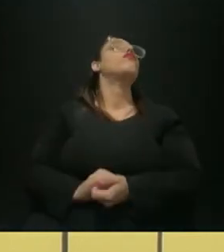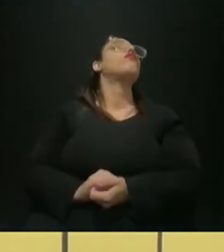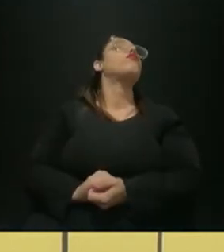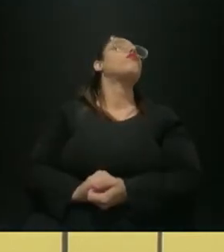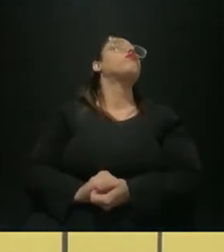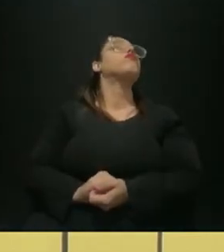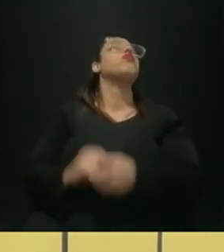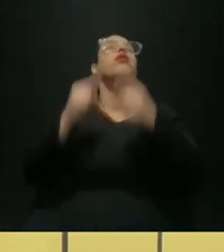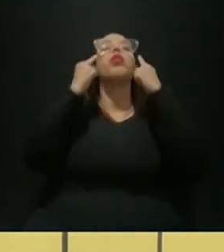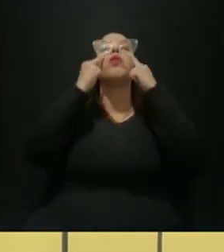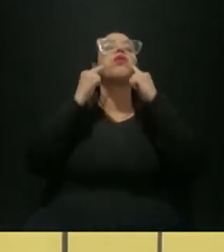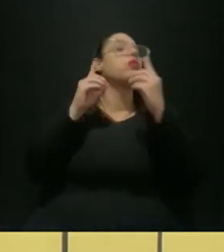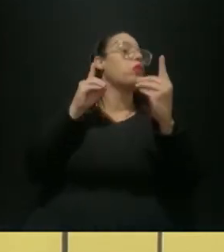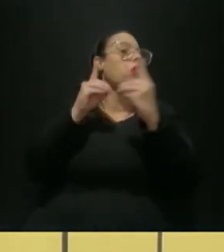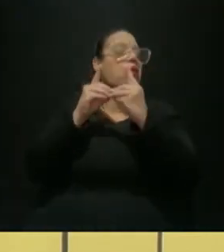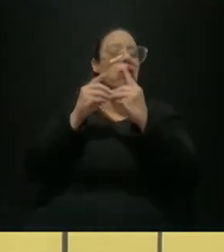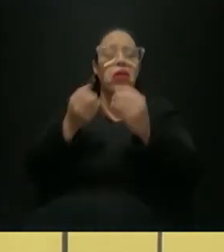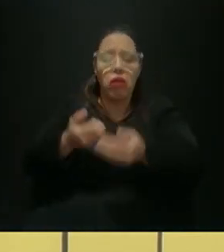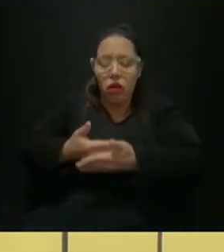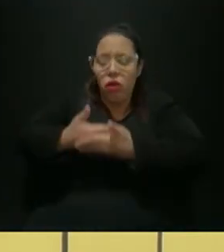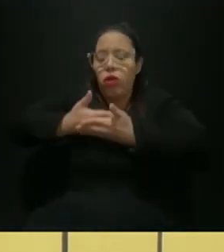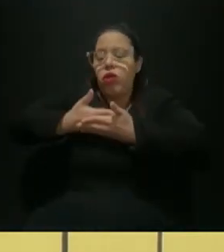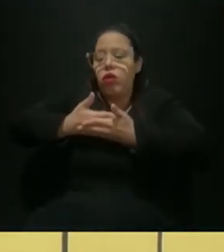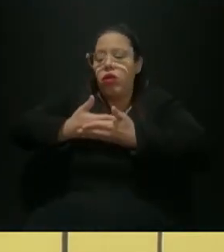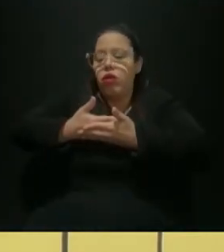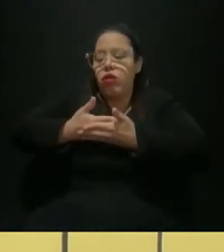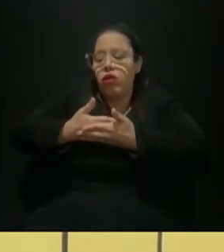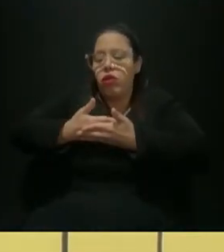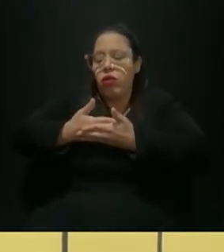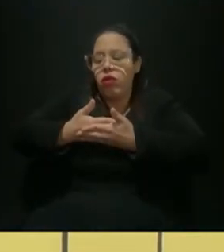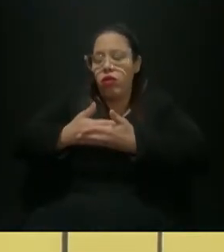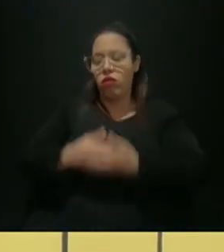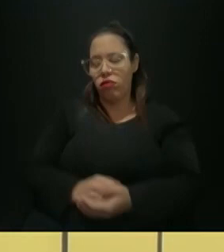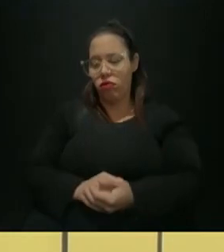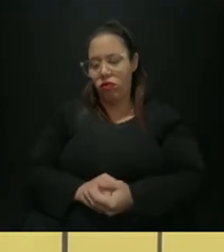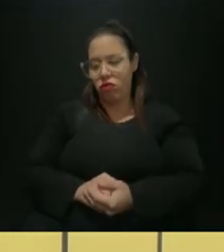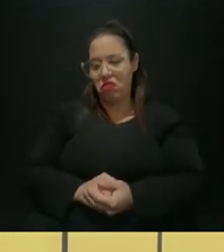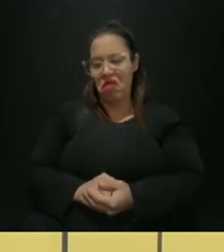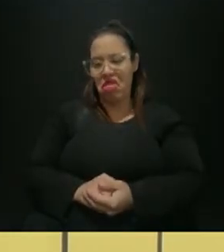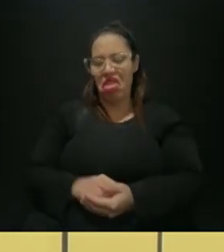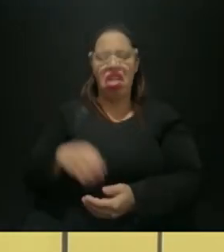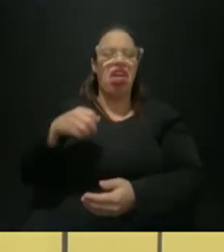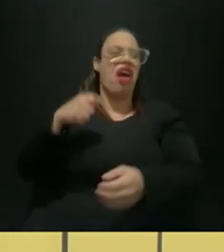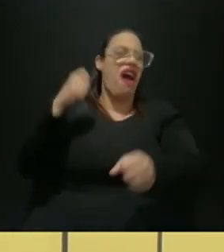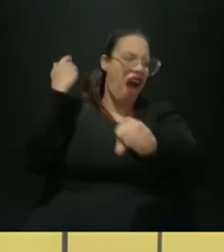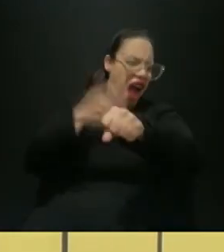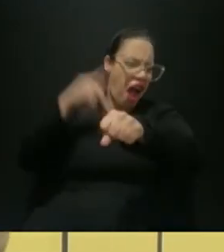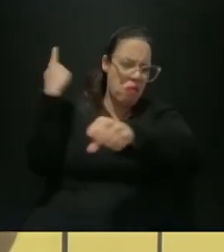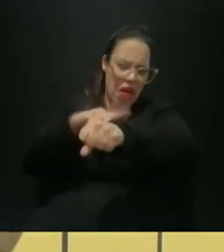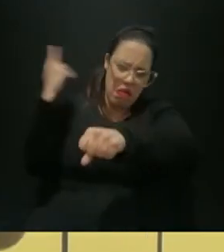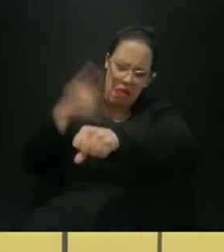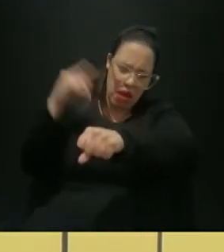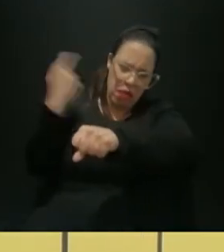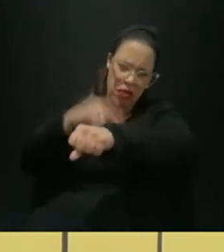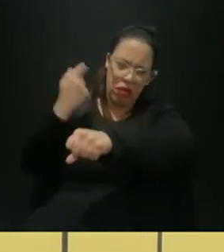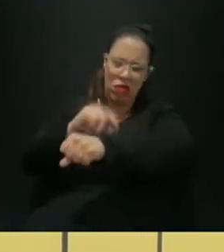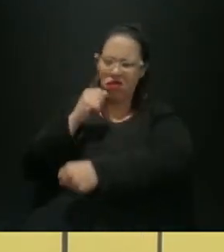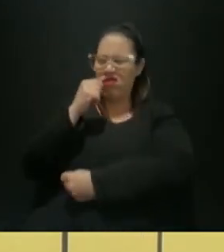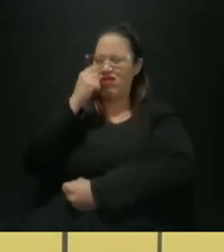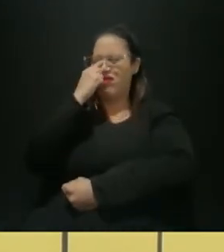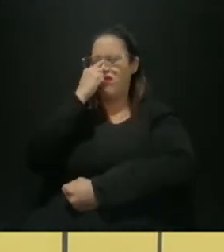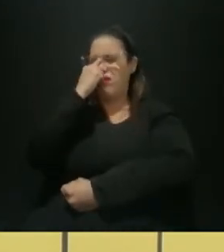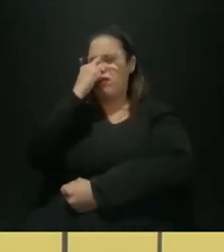atendidas, não recebem colo. Crianças que às vezes são maltratadas, que apanham, batem, etc. Crianças que são colocadas em